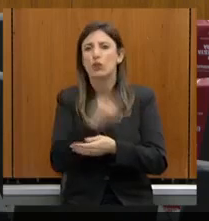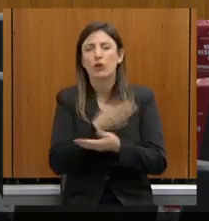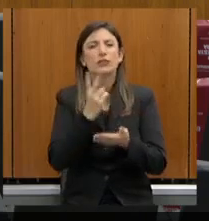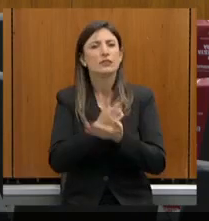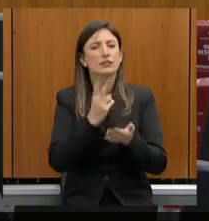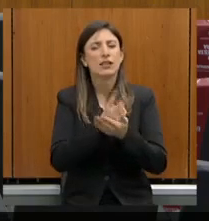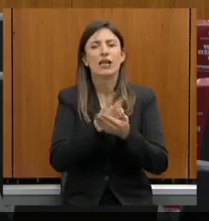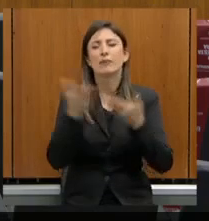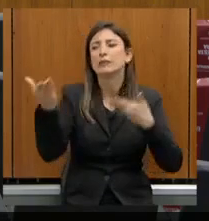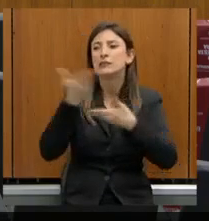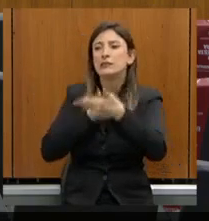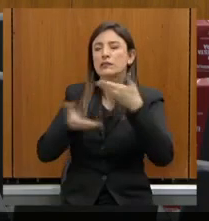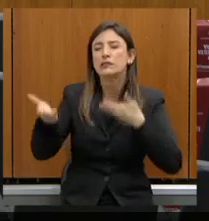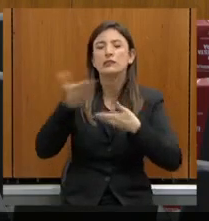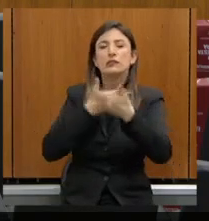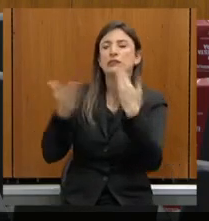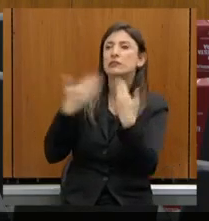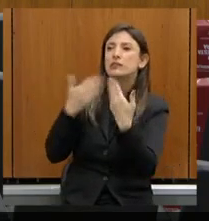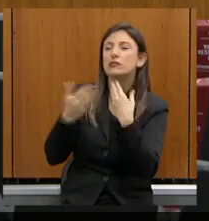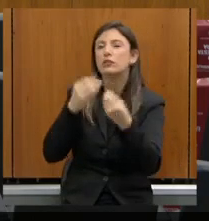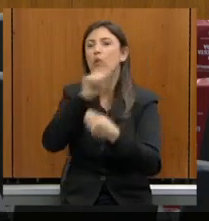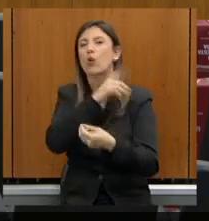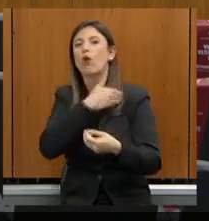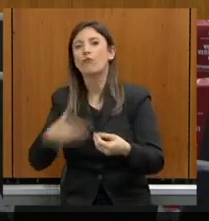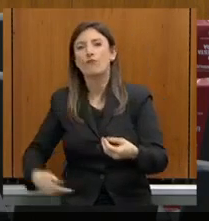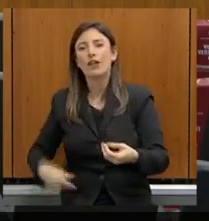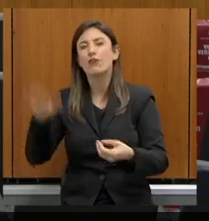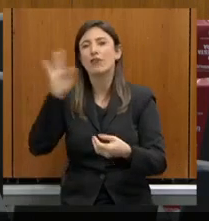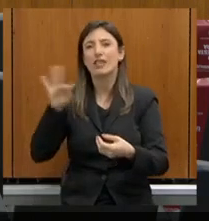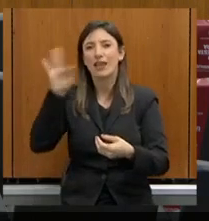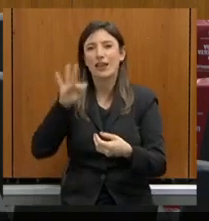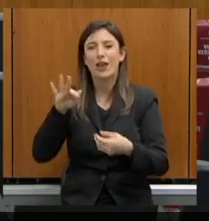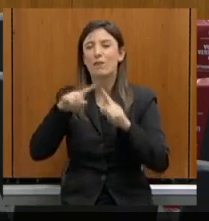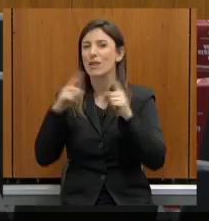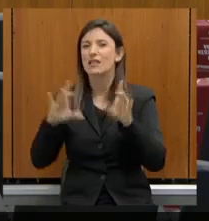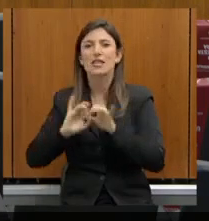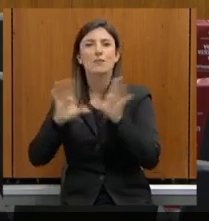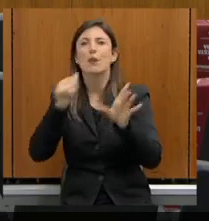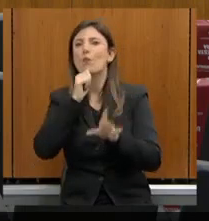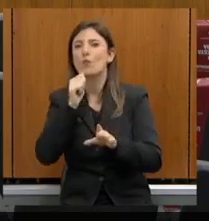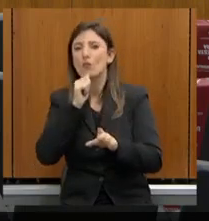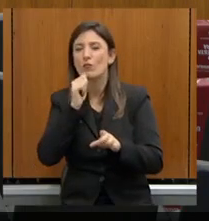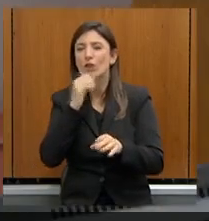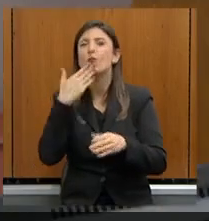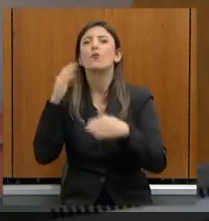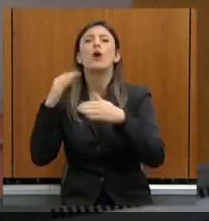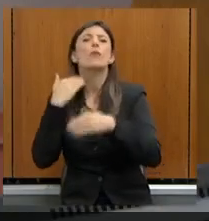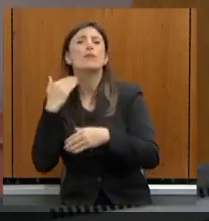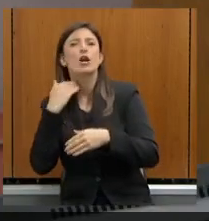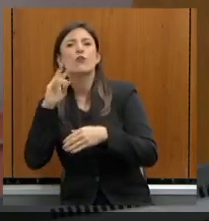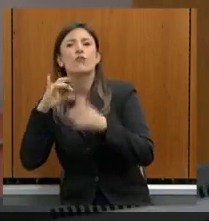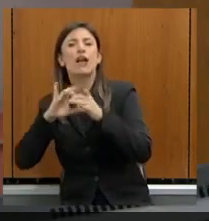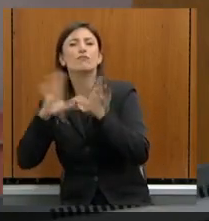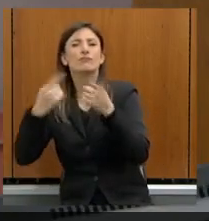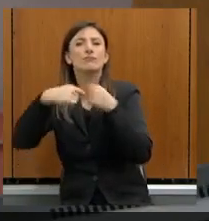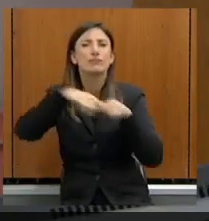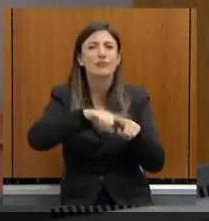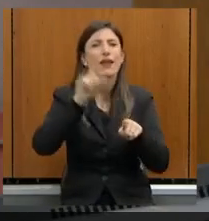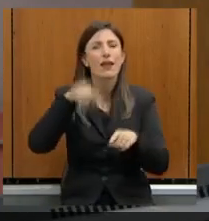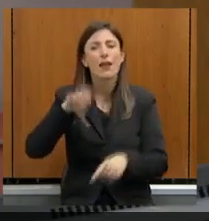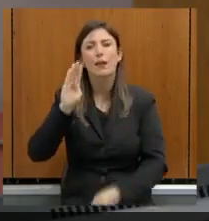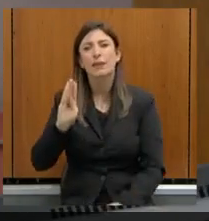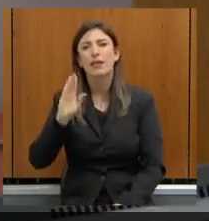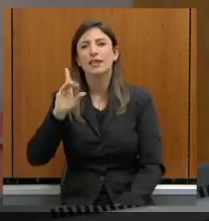com o governo federal ainda não liberado e com quem vai operar vai ser o BDMG, no caso de Minas